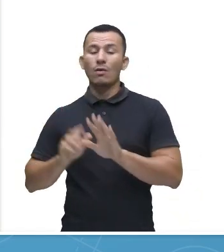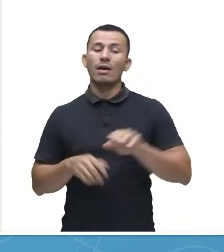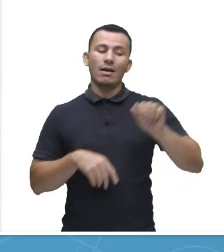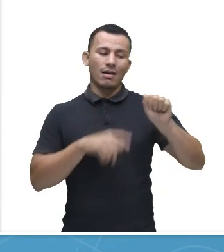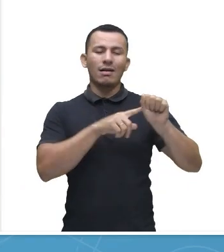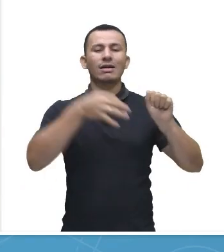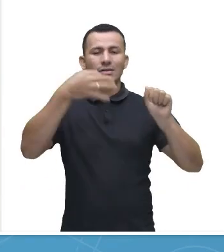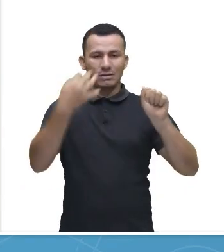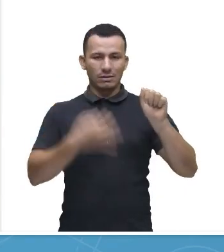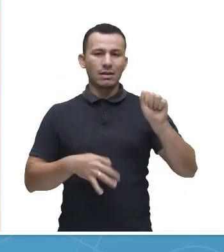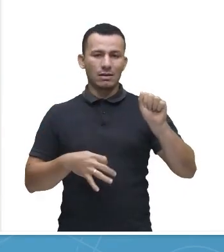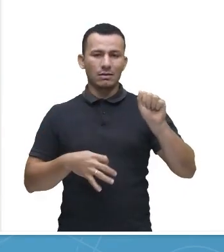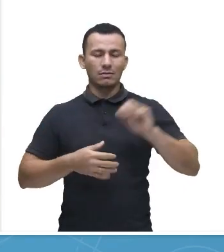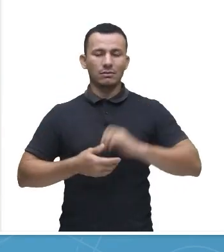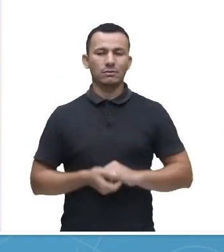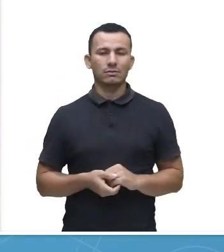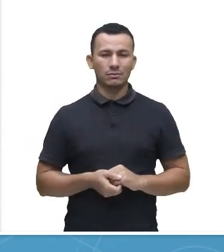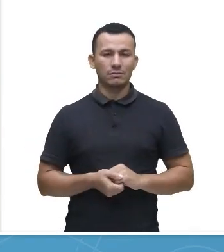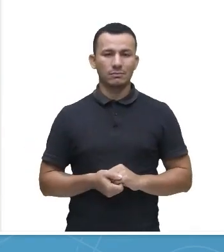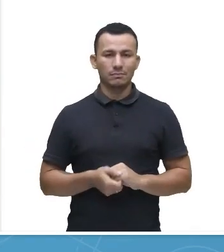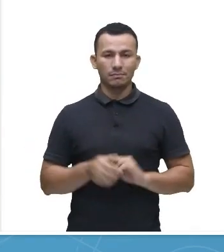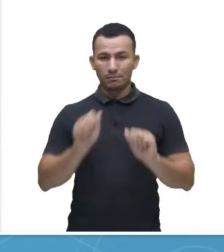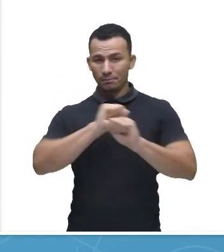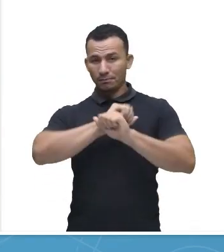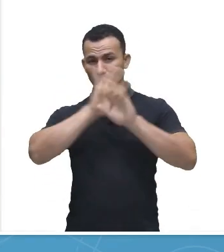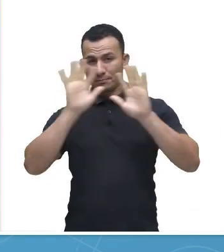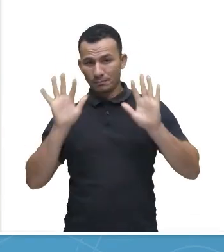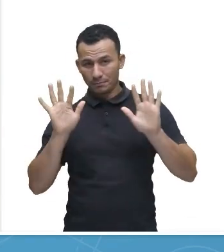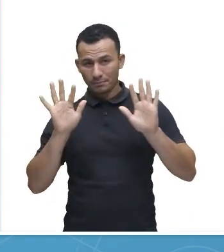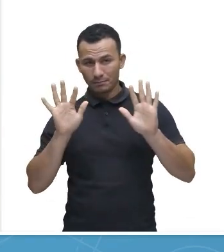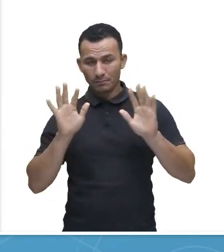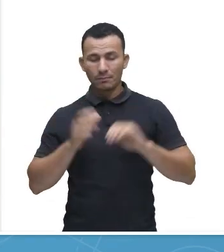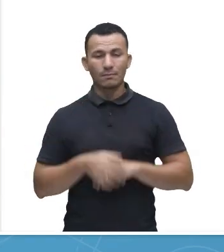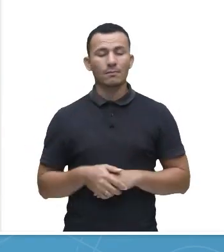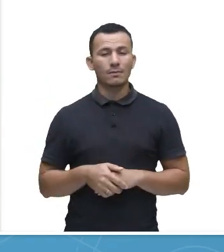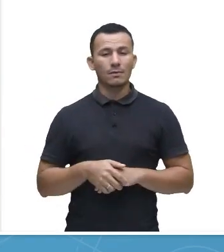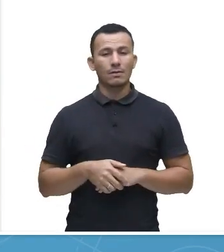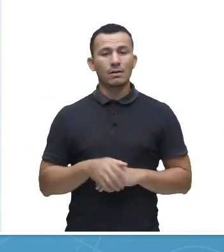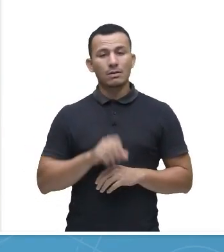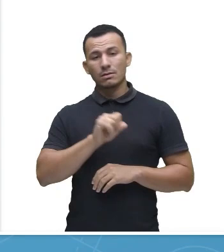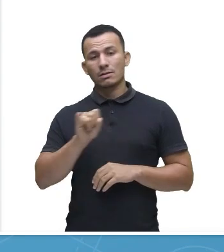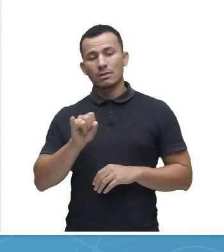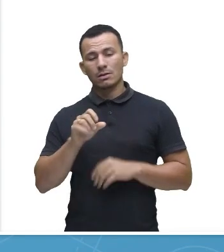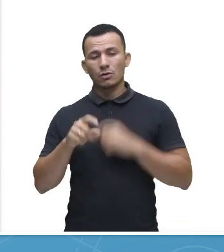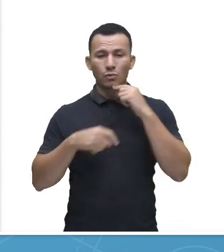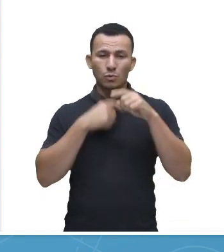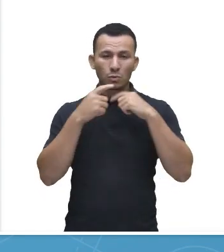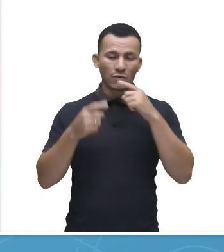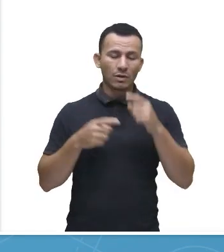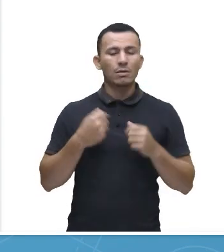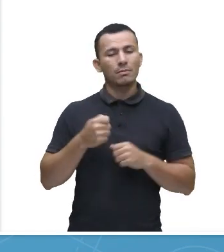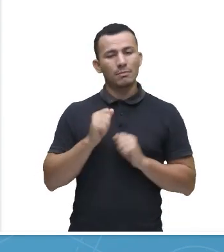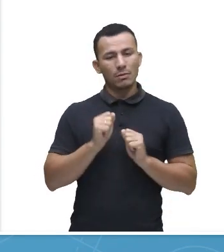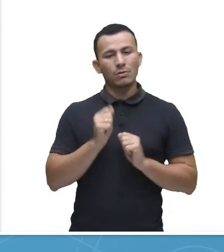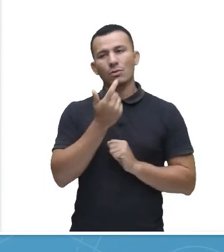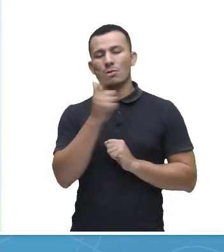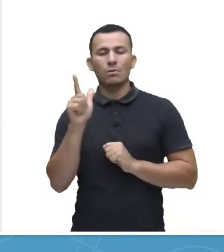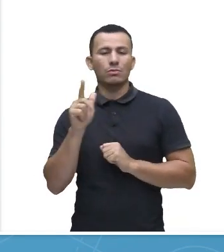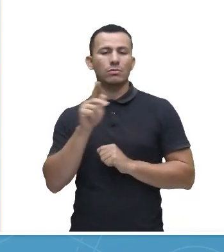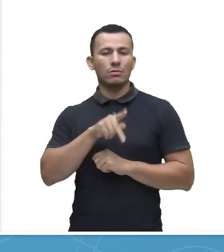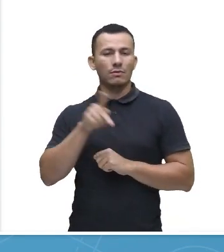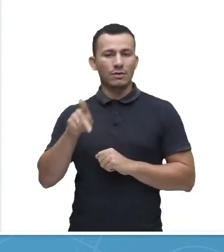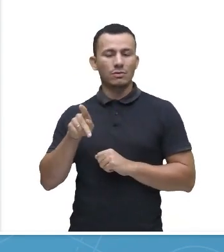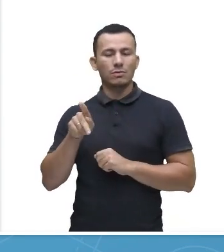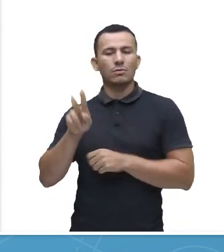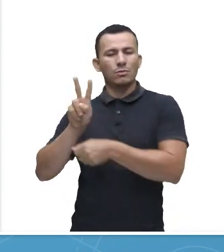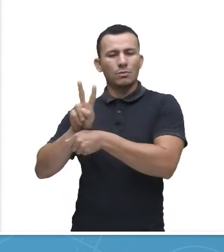dimensões do envelhecimento. Ficou claro? Qualquer dúvida, entrem lá também com o professor plantonista ou até mesmo depois no meu